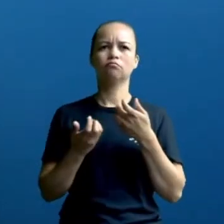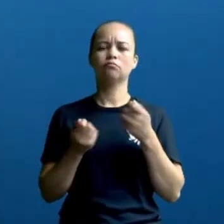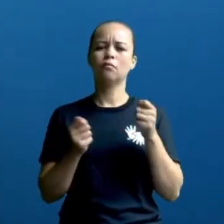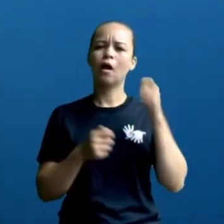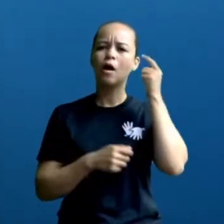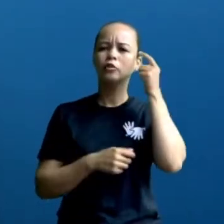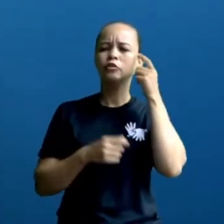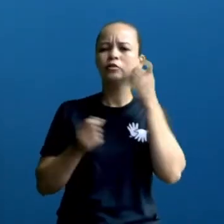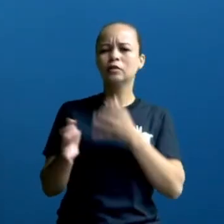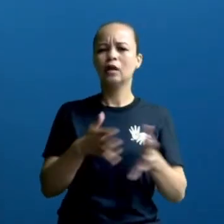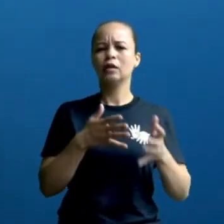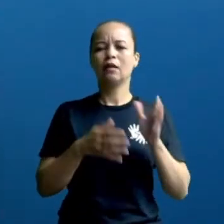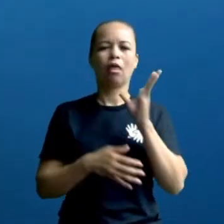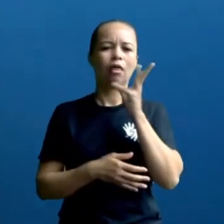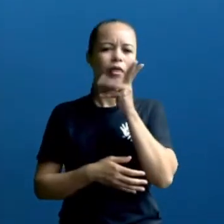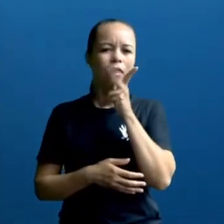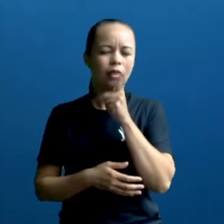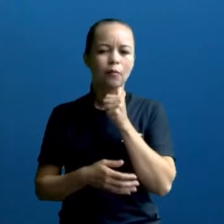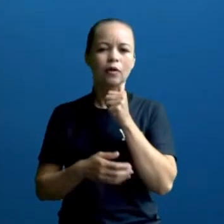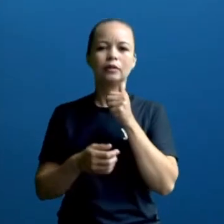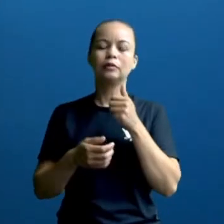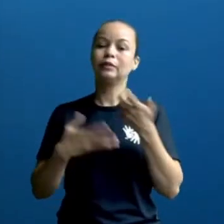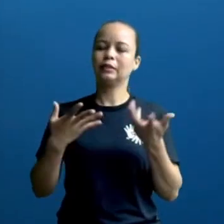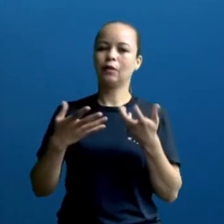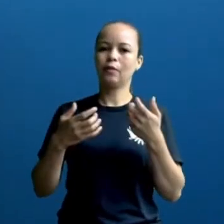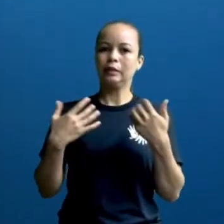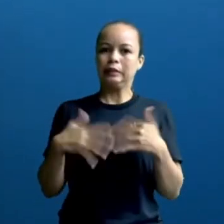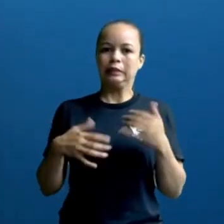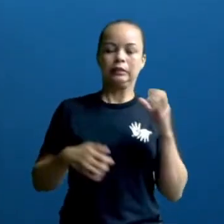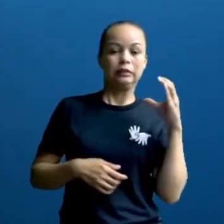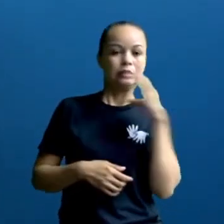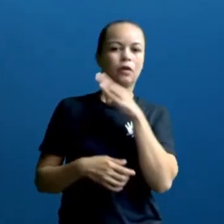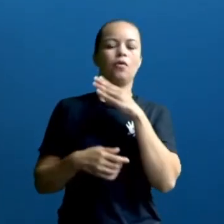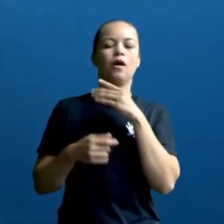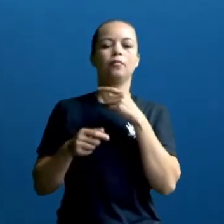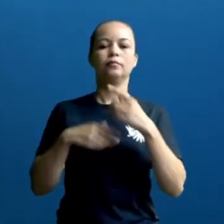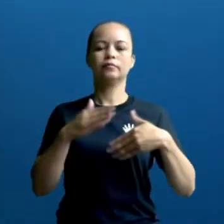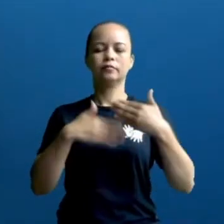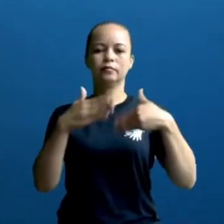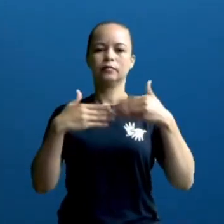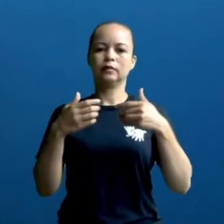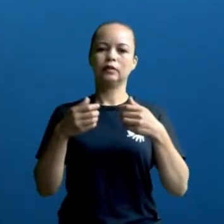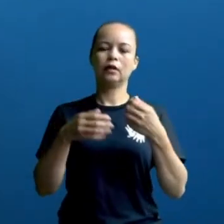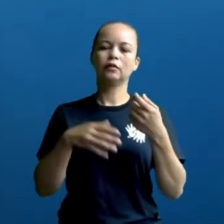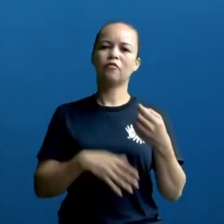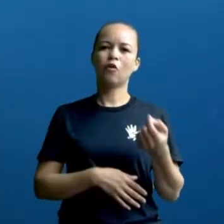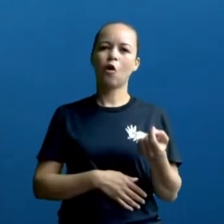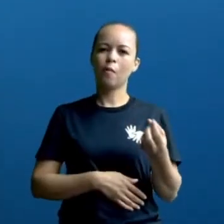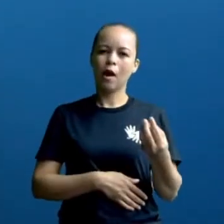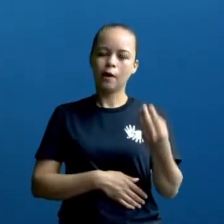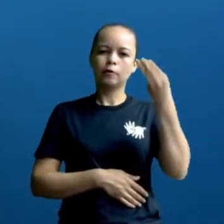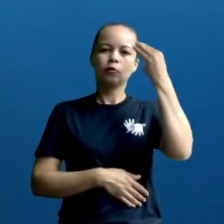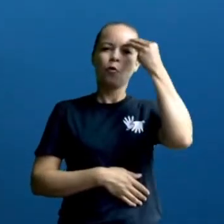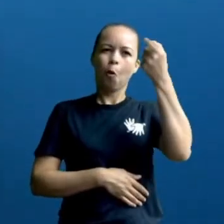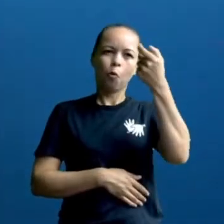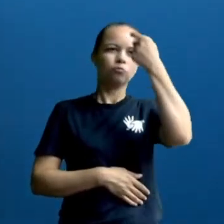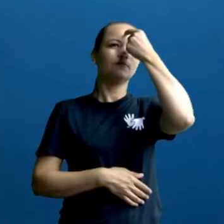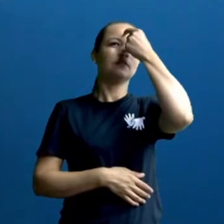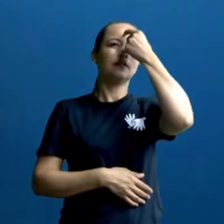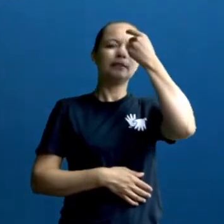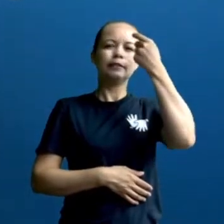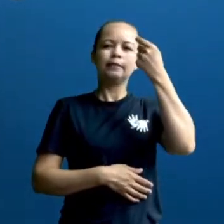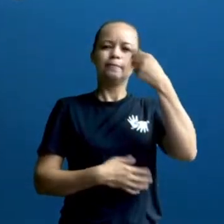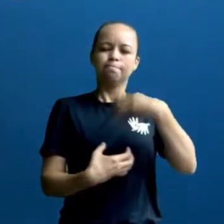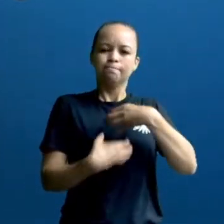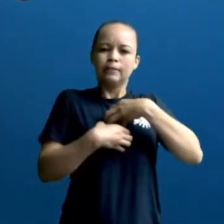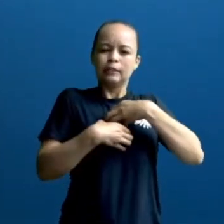algo retardado ou algo demorado. Não. É tão rápido e daí, claro, que depois vai vir de uma forma consciente a sensação